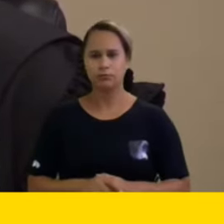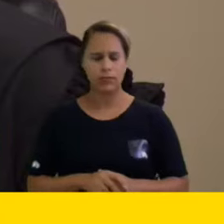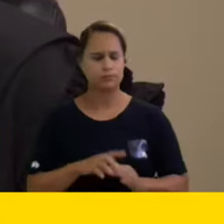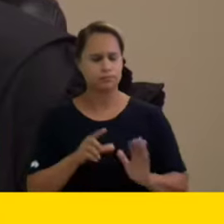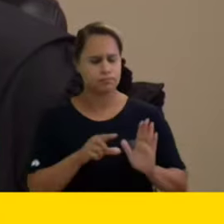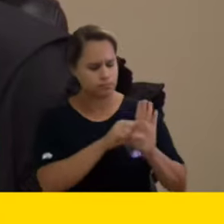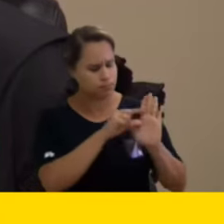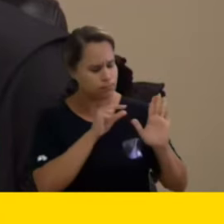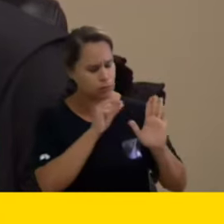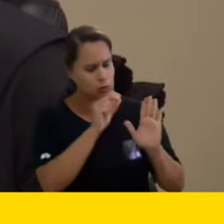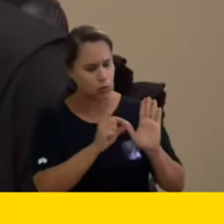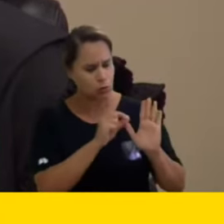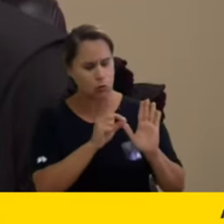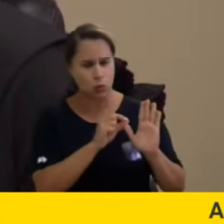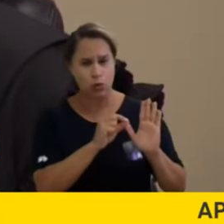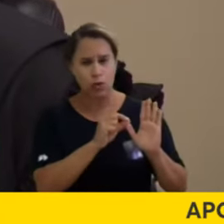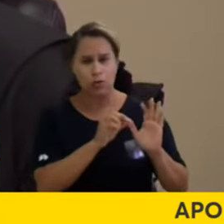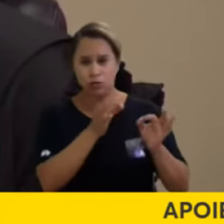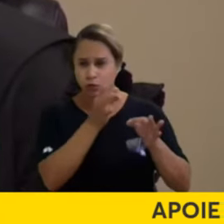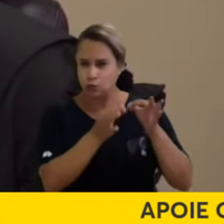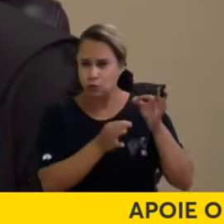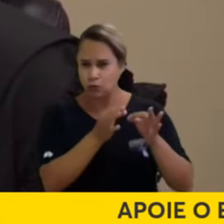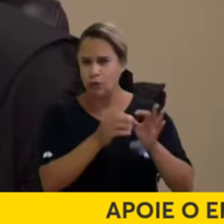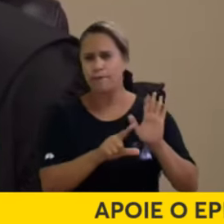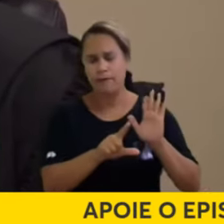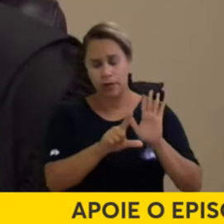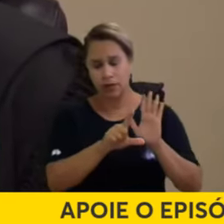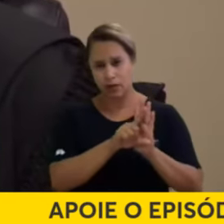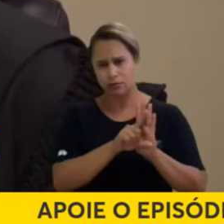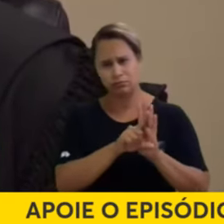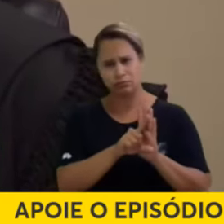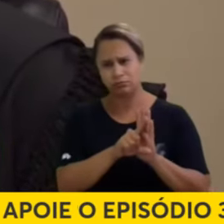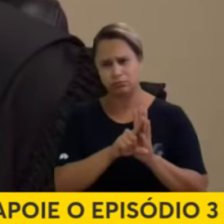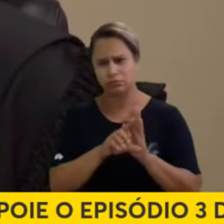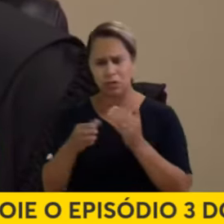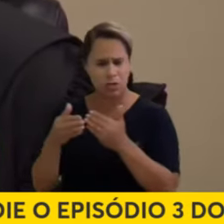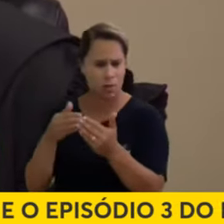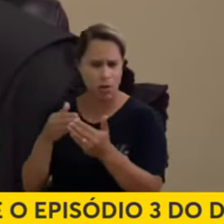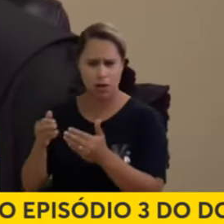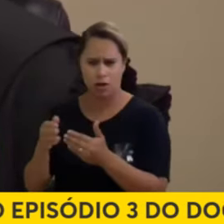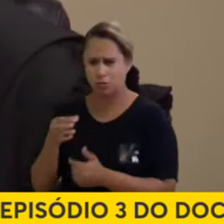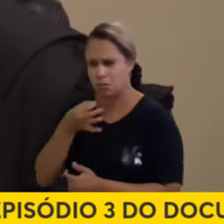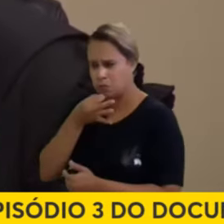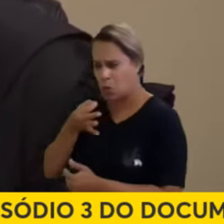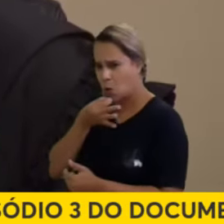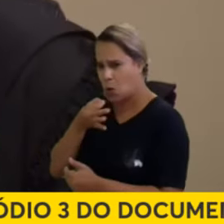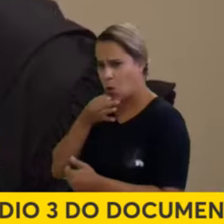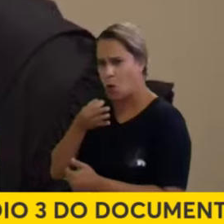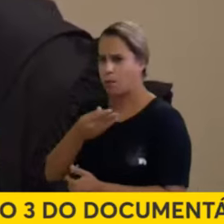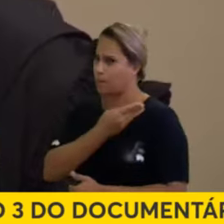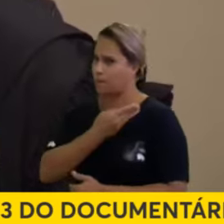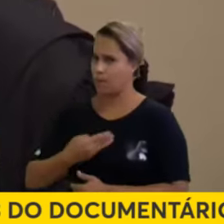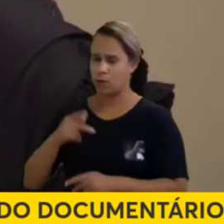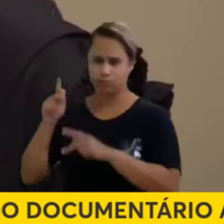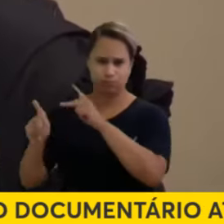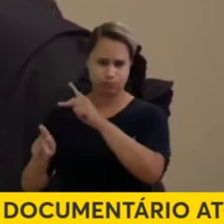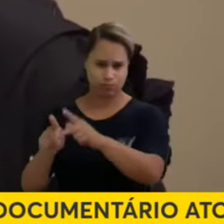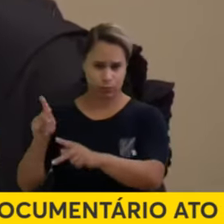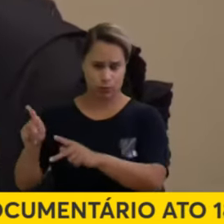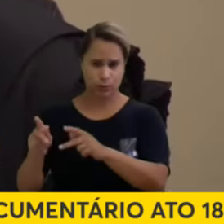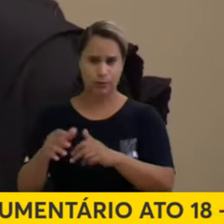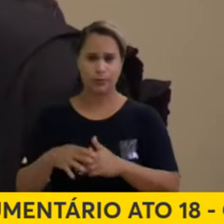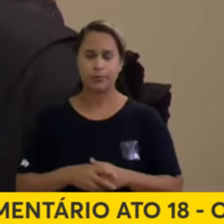envolvendo o julgamento Conforme a lei independente da opinião pública eo a legalidade